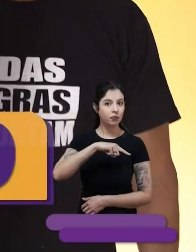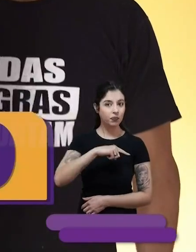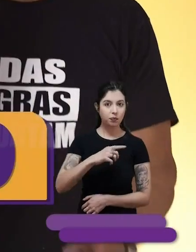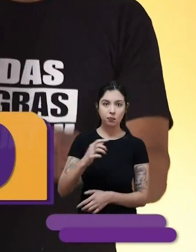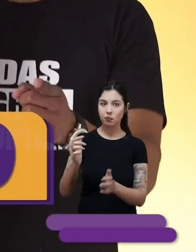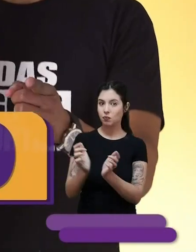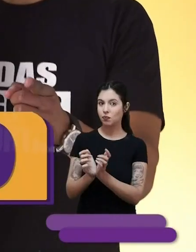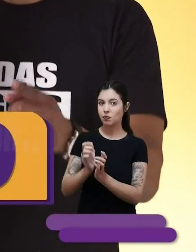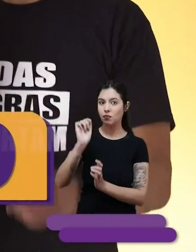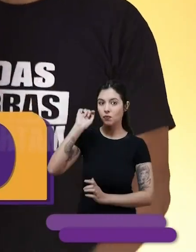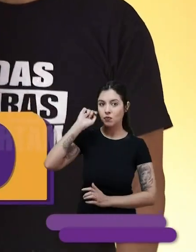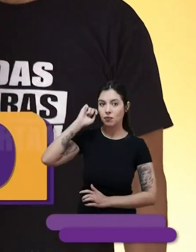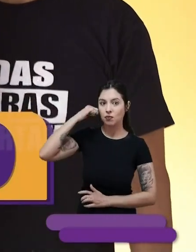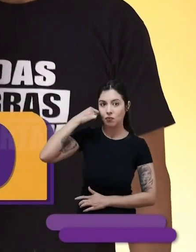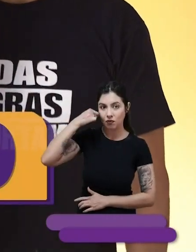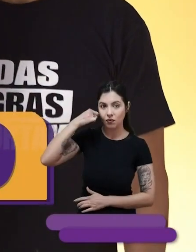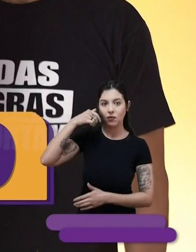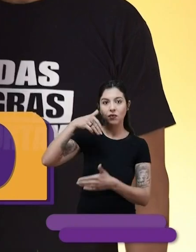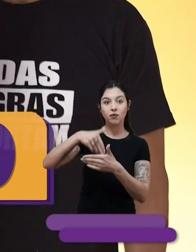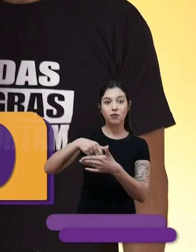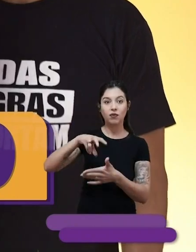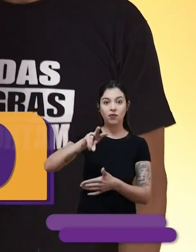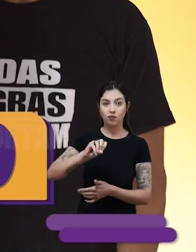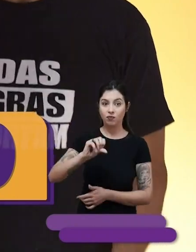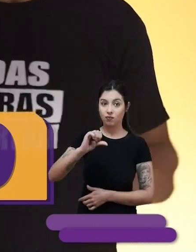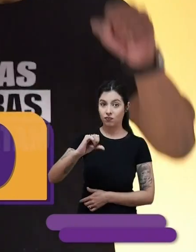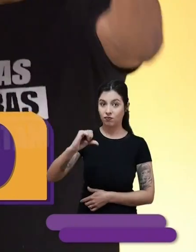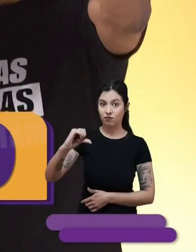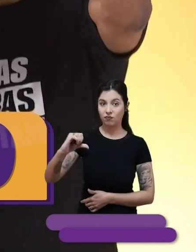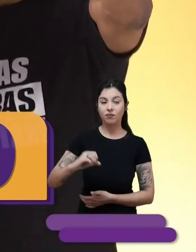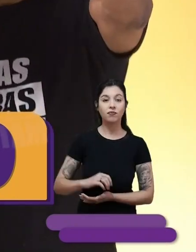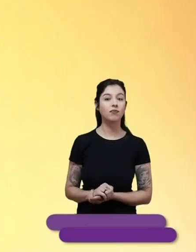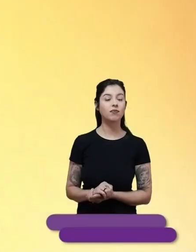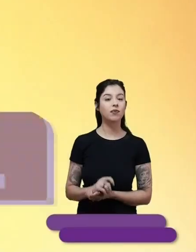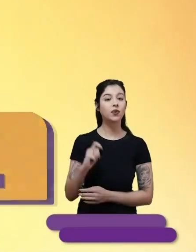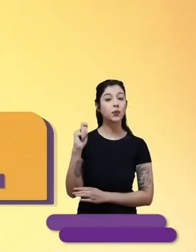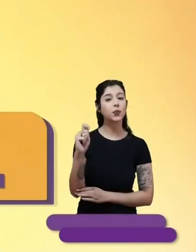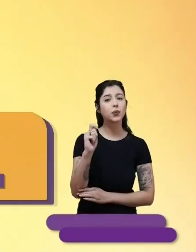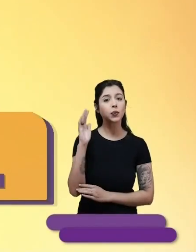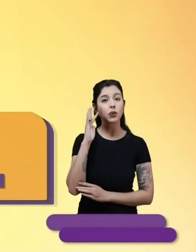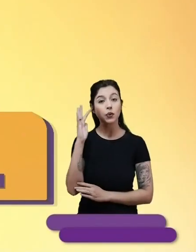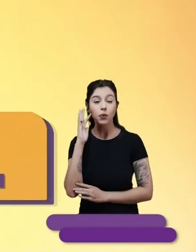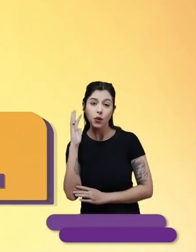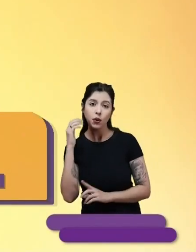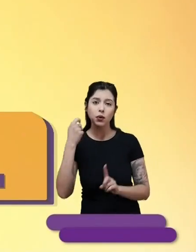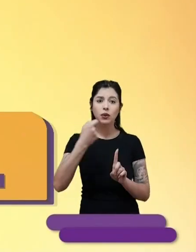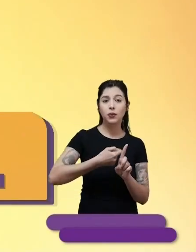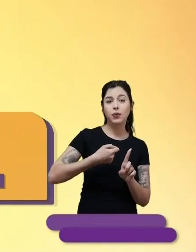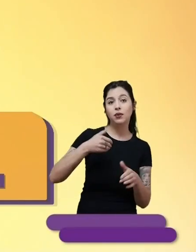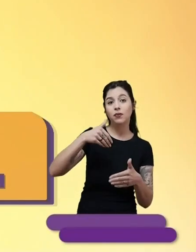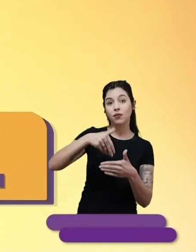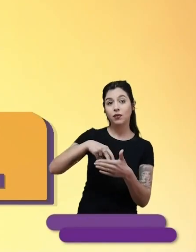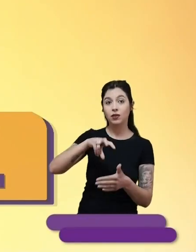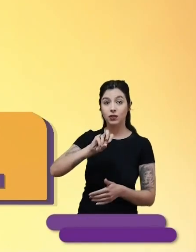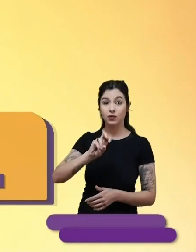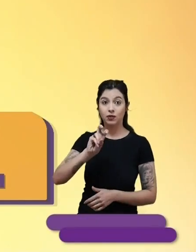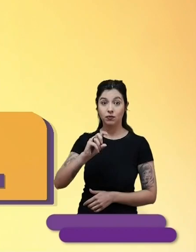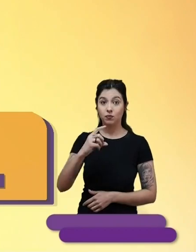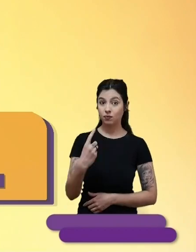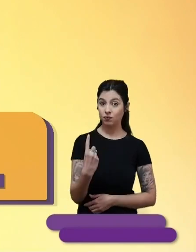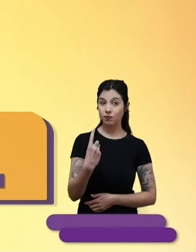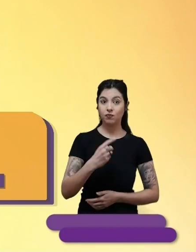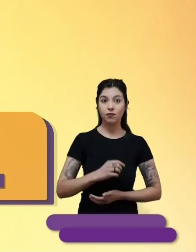Sou Fran Rodrigues. Sou Gil Antunes. Sou Márcio Chagas, Coletivo Negro, 5099. Por um Rio Grande do Sul de sonhos e lutas, Paloma